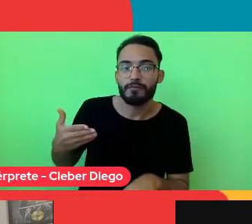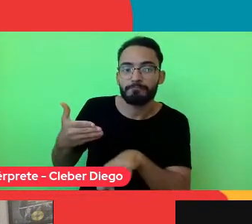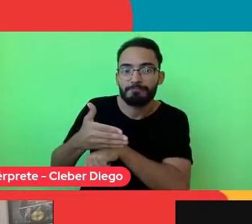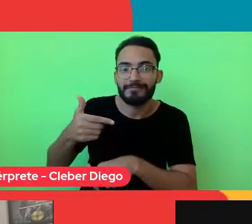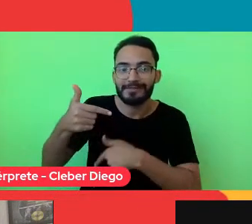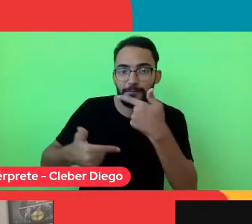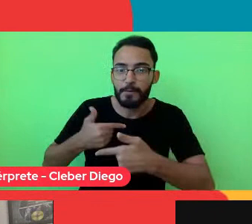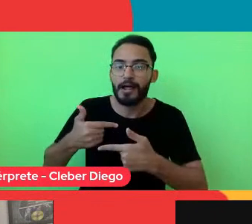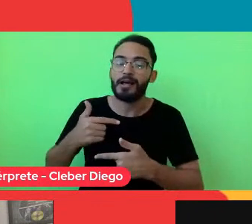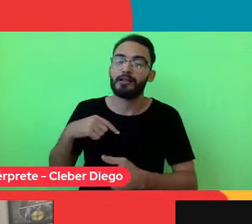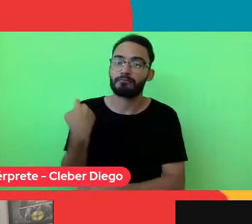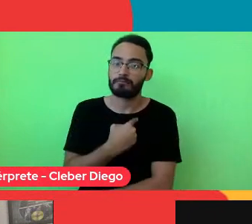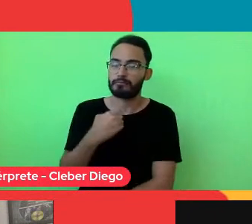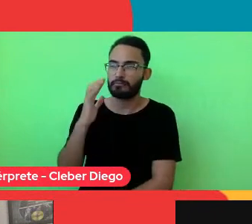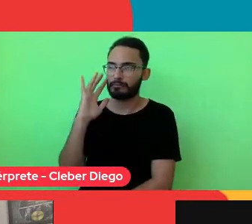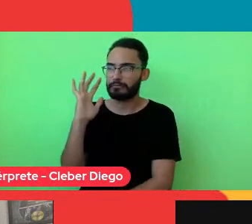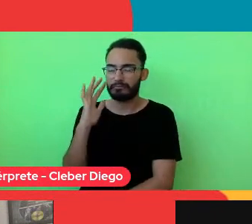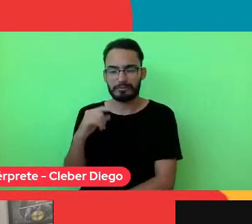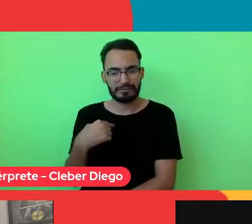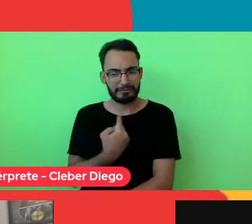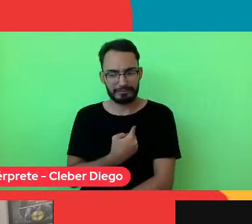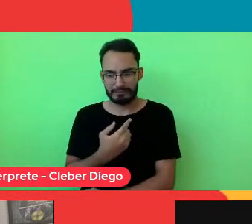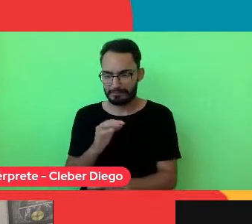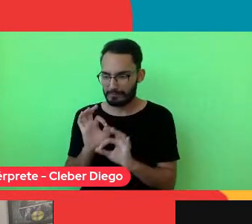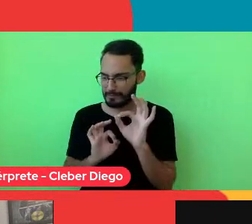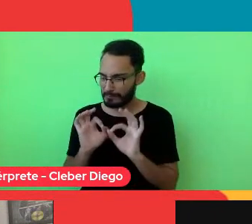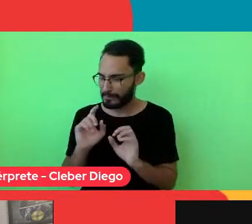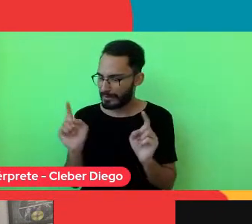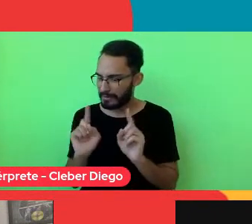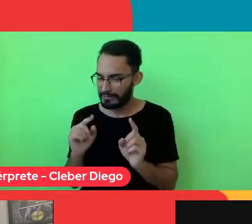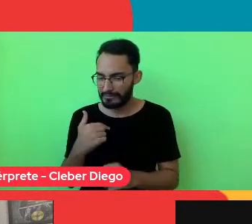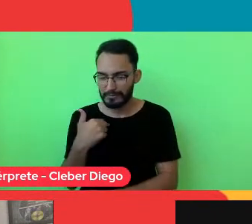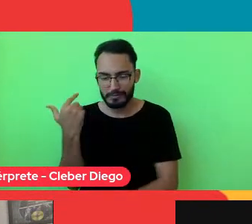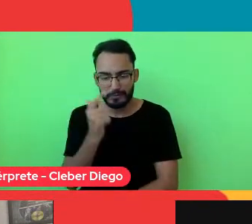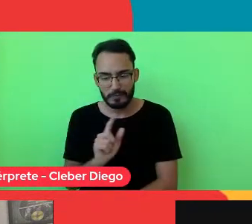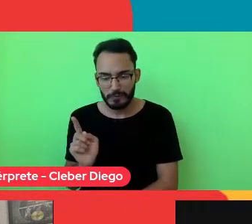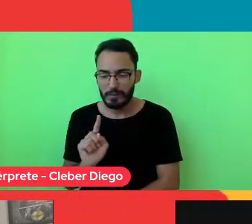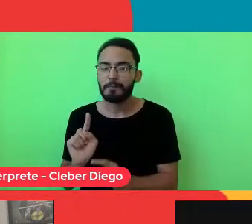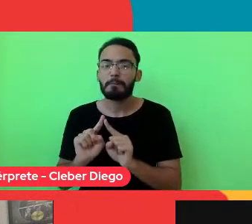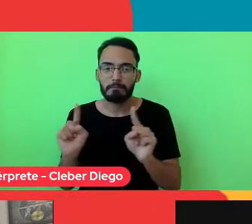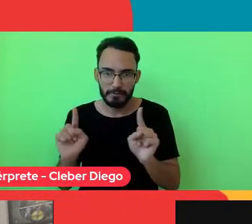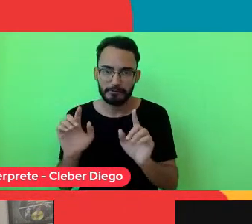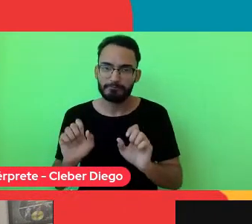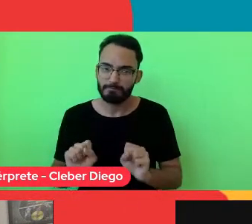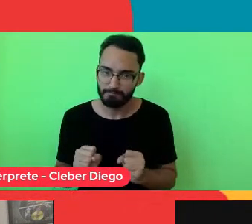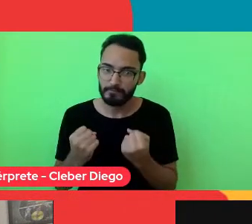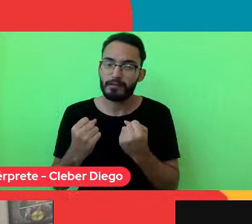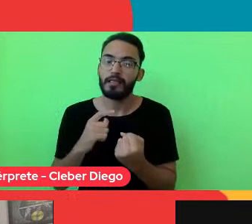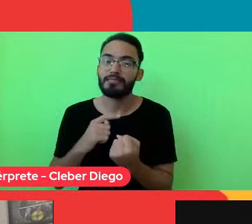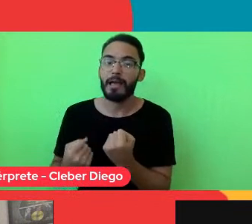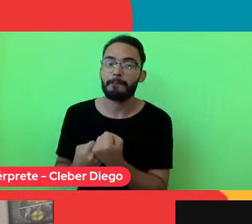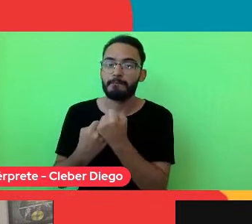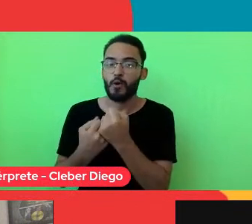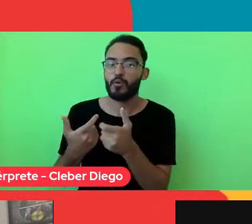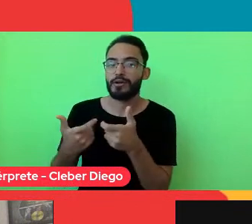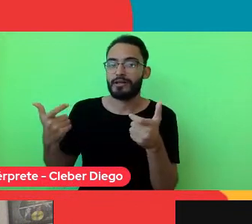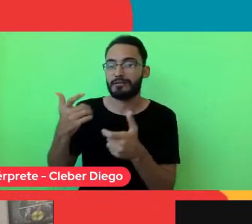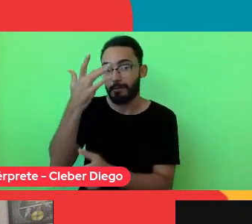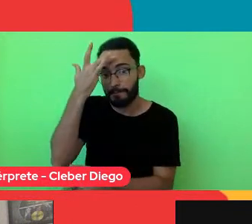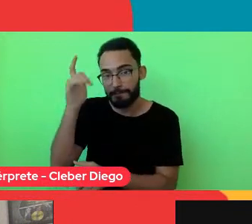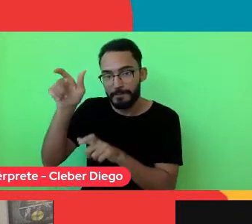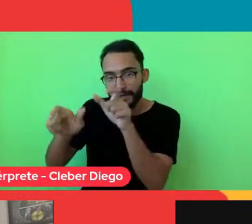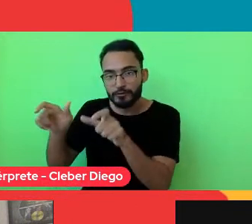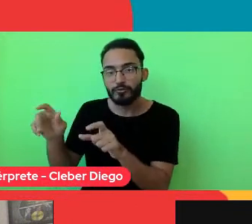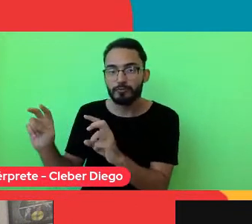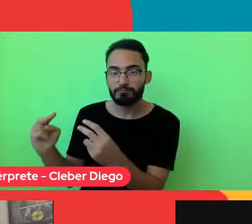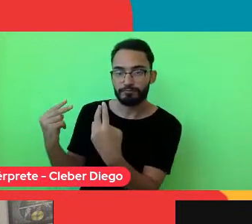pensa é que a gente não está preparada para aquilo, que não vai dar conta, mas eu tive uma rede de apoio muito grande e as pessoas viam que eu